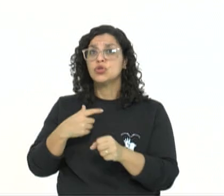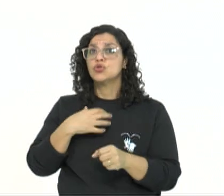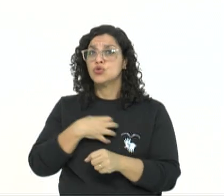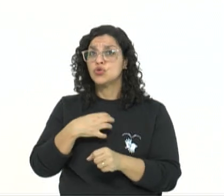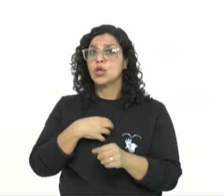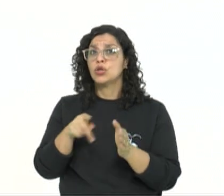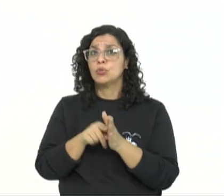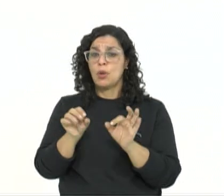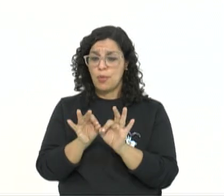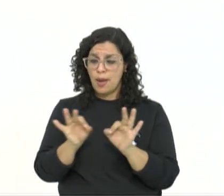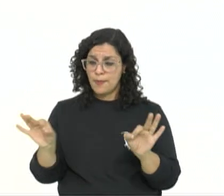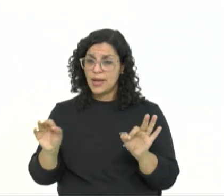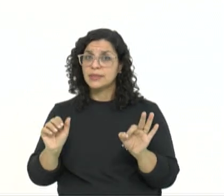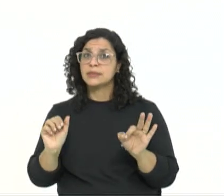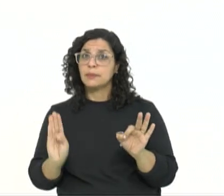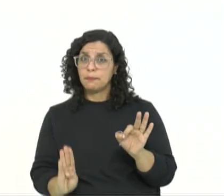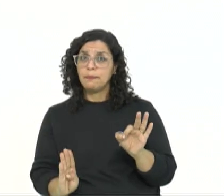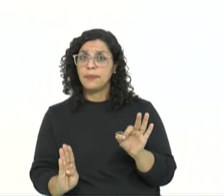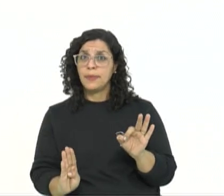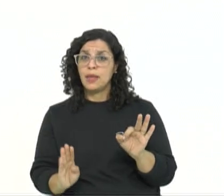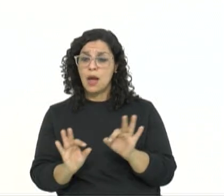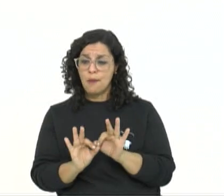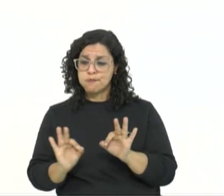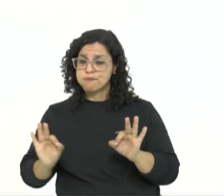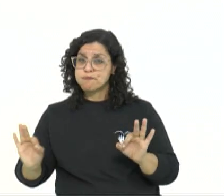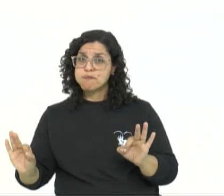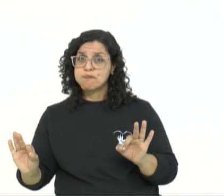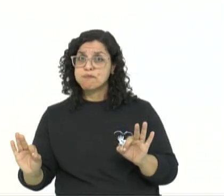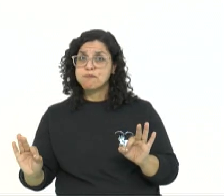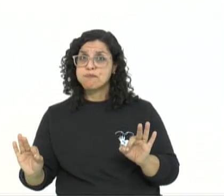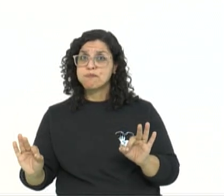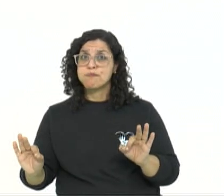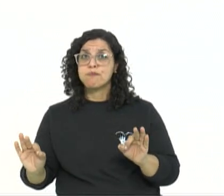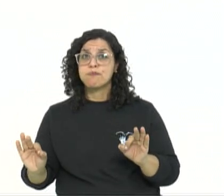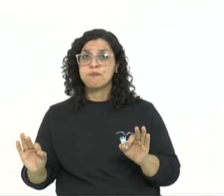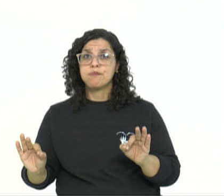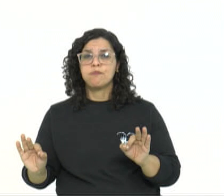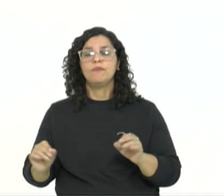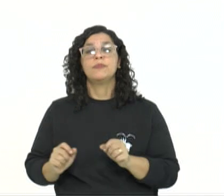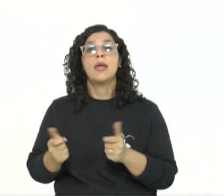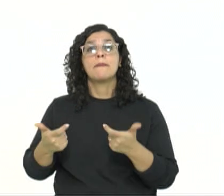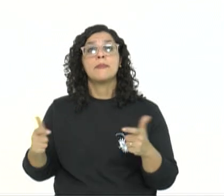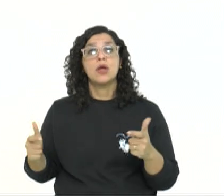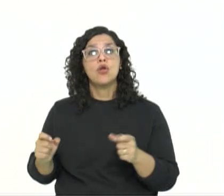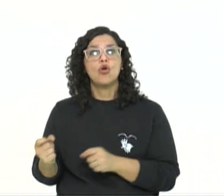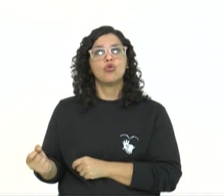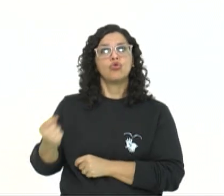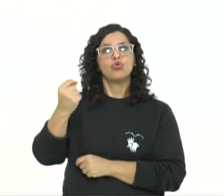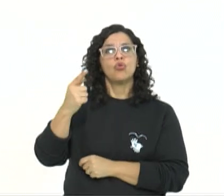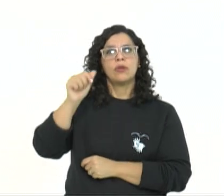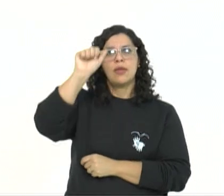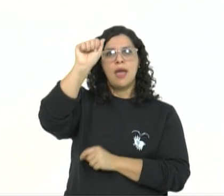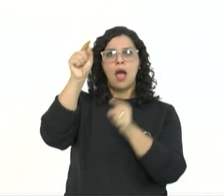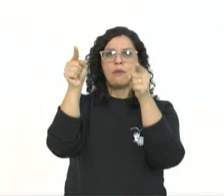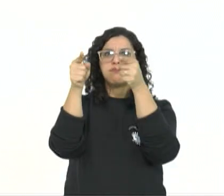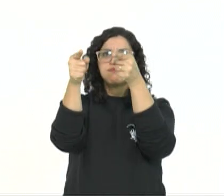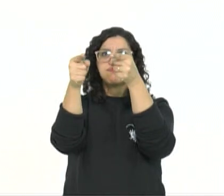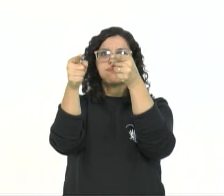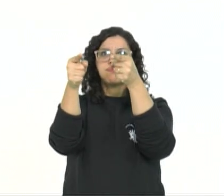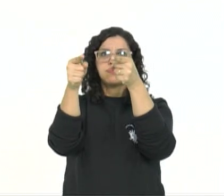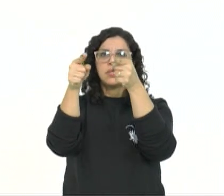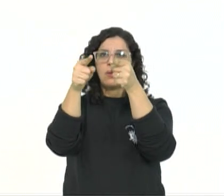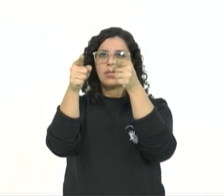maneira que a largura da base da barragem B, certo? Que está na base aqui, seja maior do que a largura da